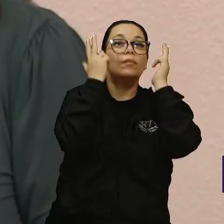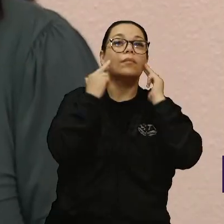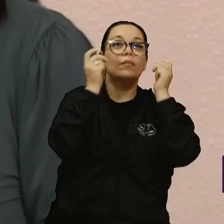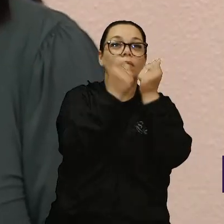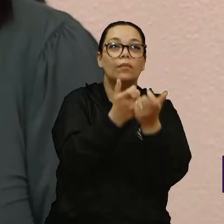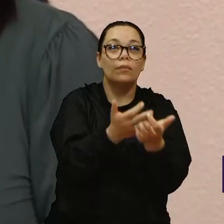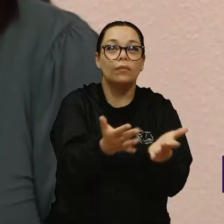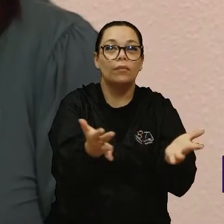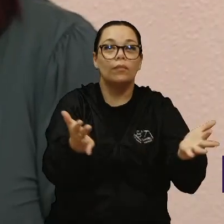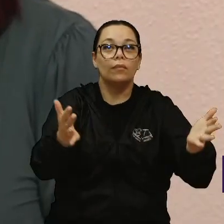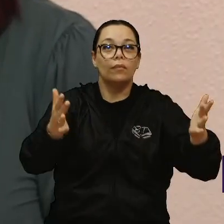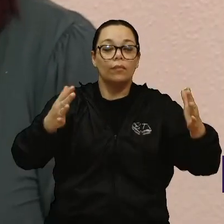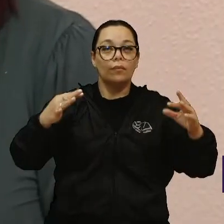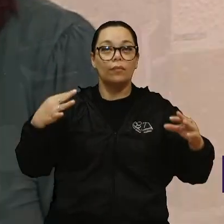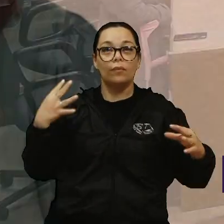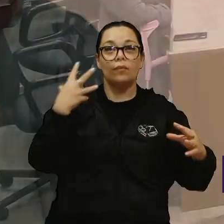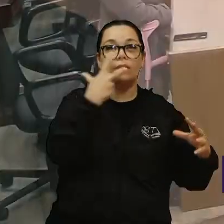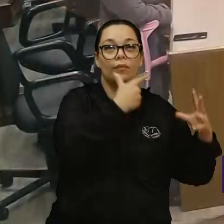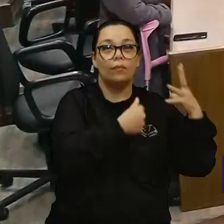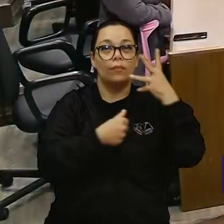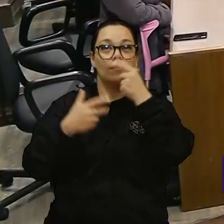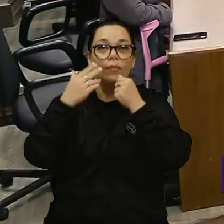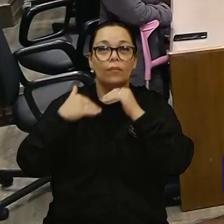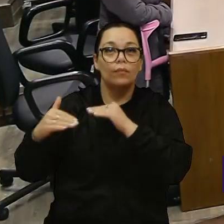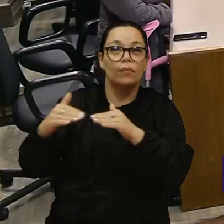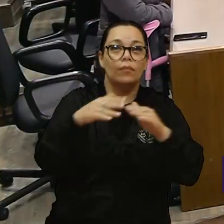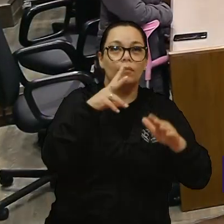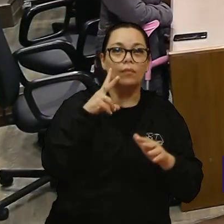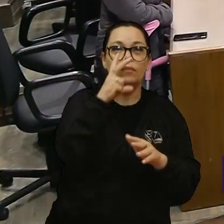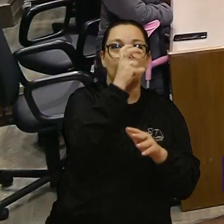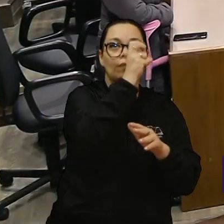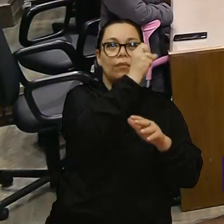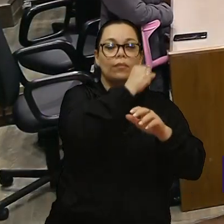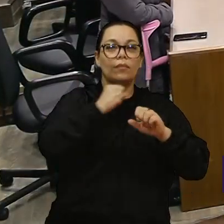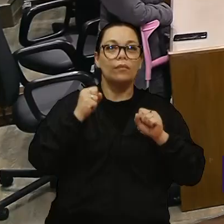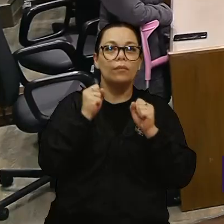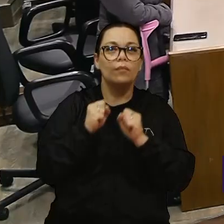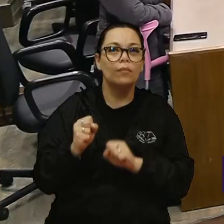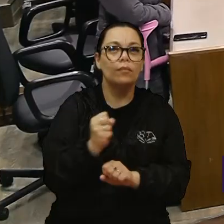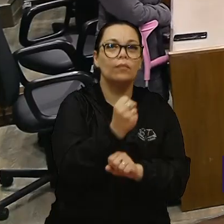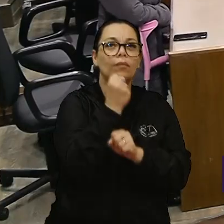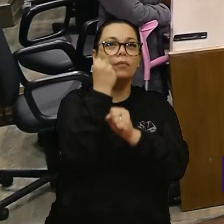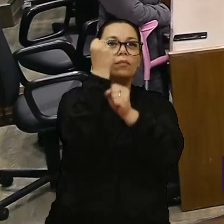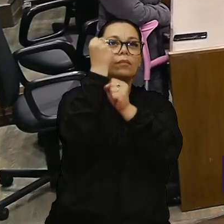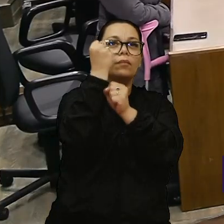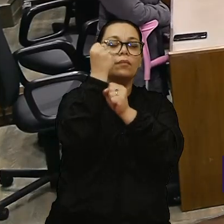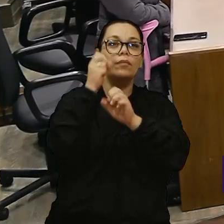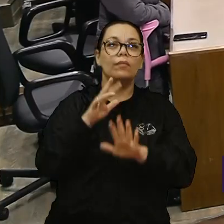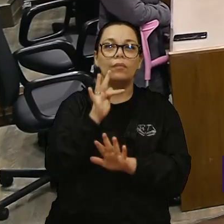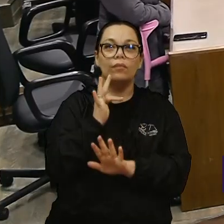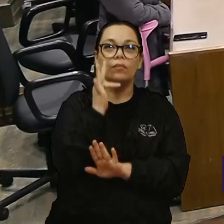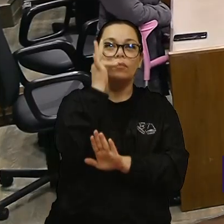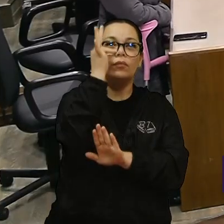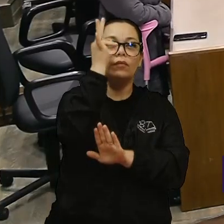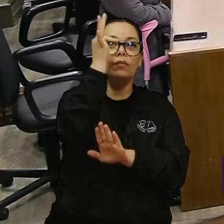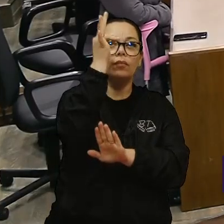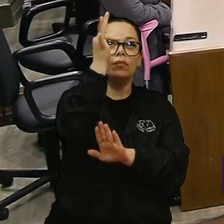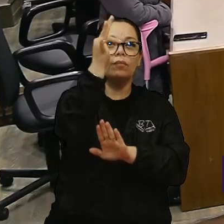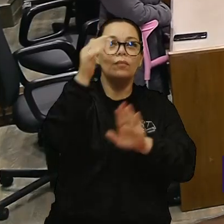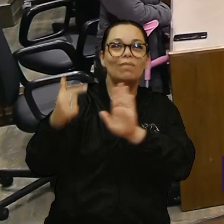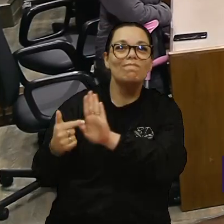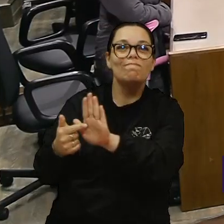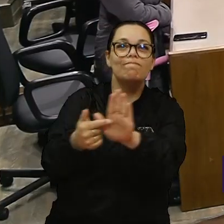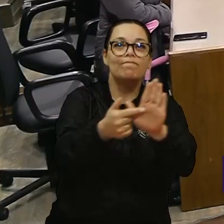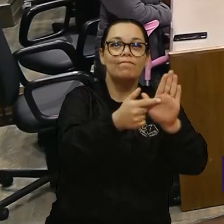própria natureza, estrelas forte, pálido colosso, e o teu